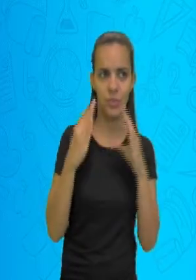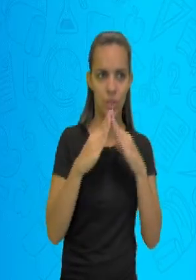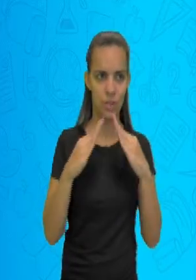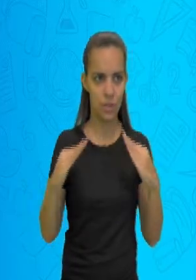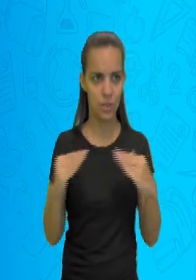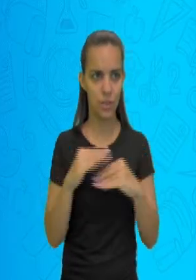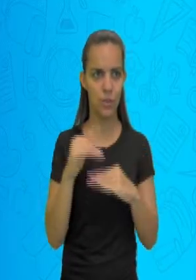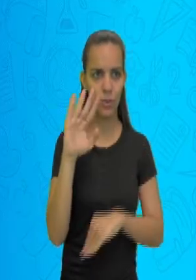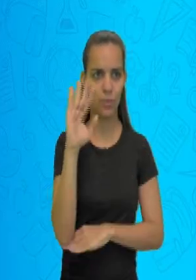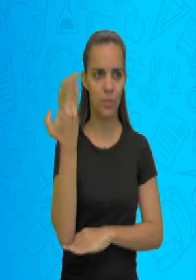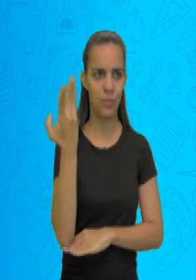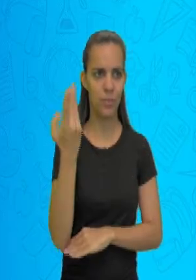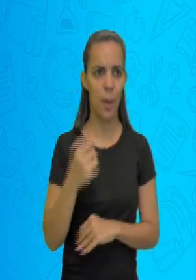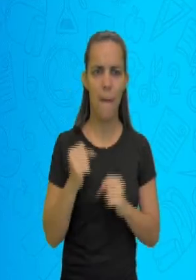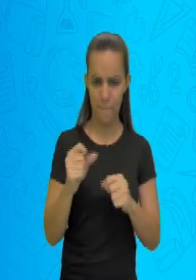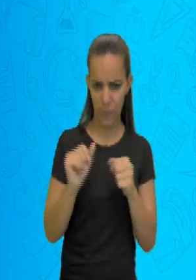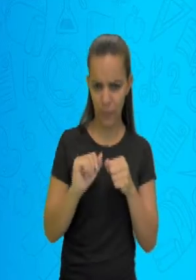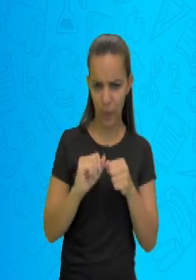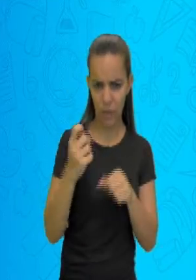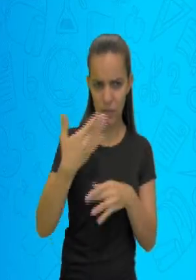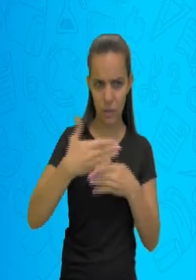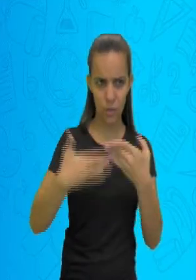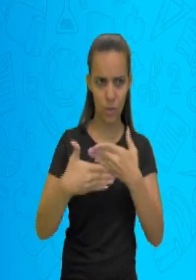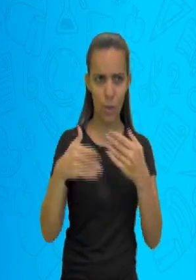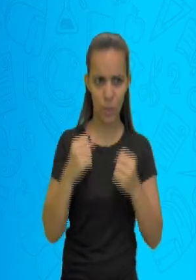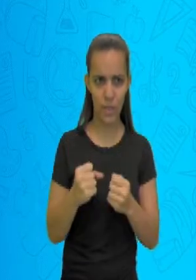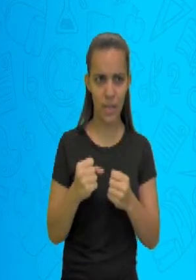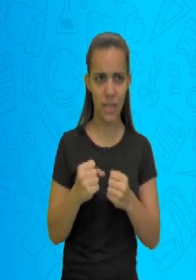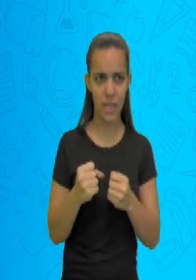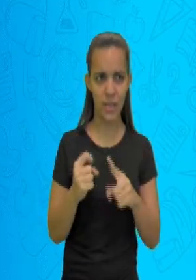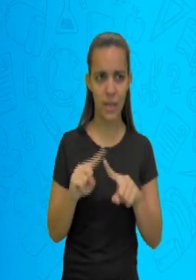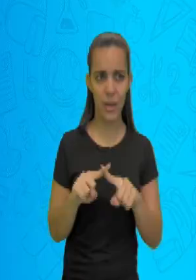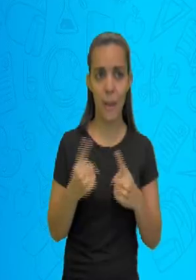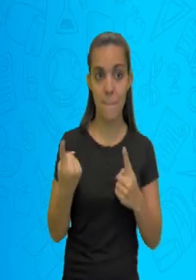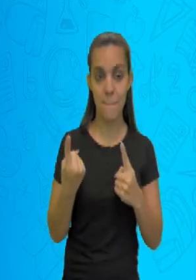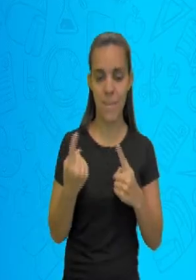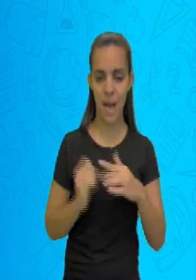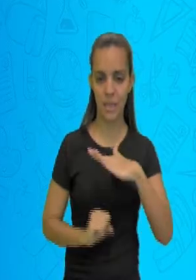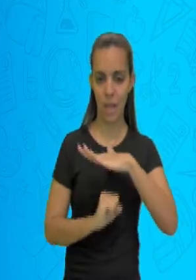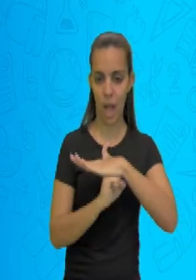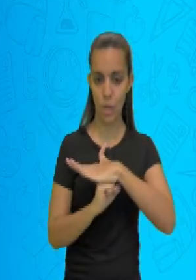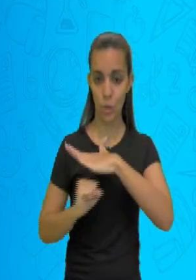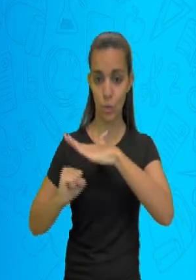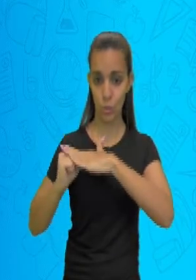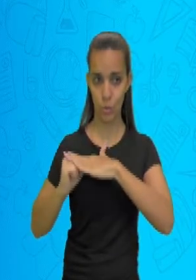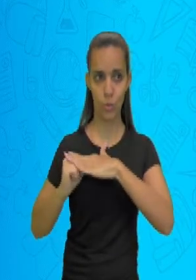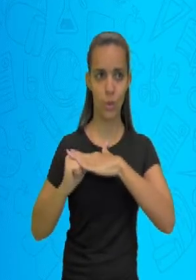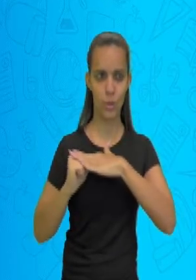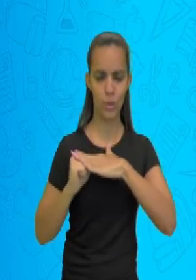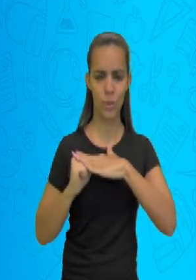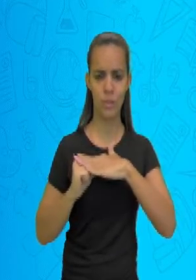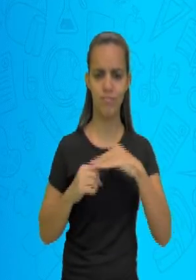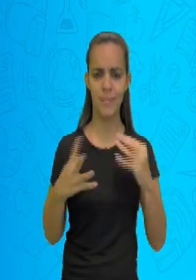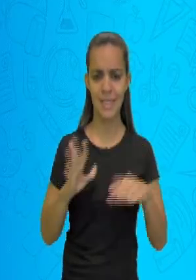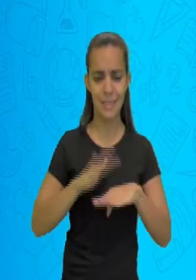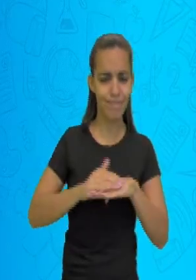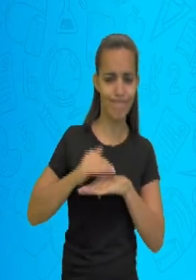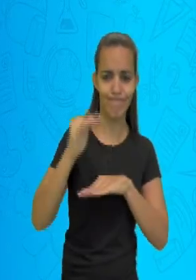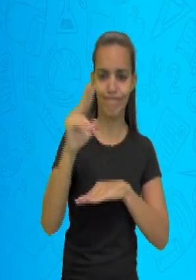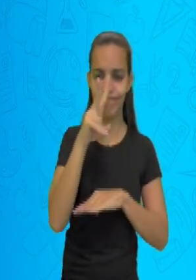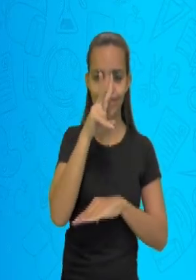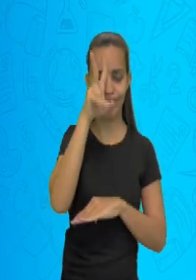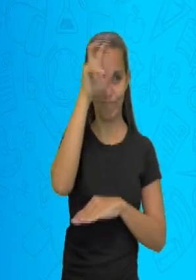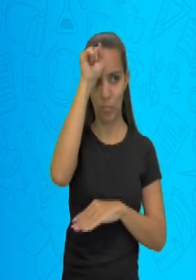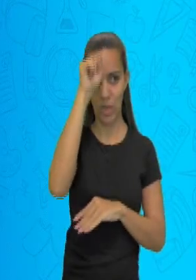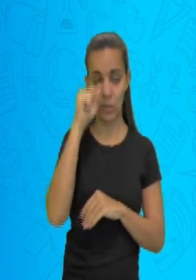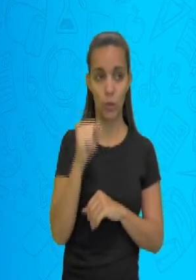ali com tijolo? Poderia, mas você precisaria de ter uma estrutura forte para aguentar aquele tijolo. Por